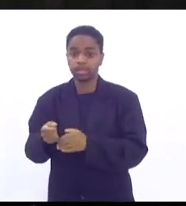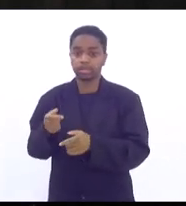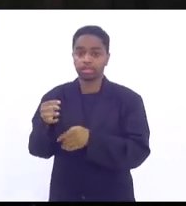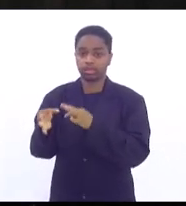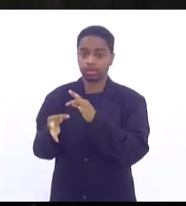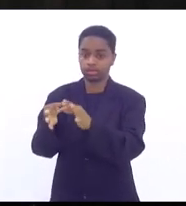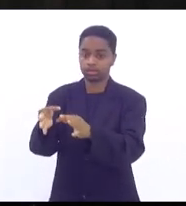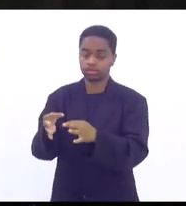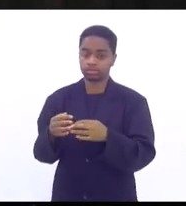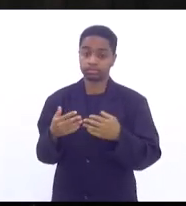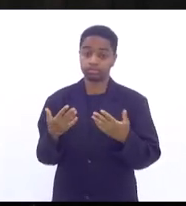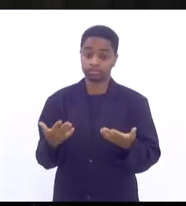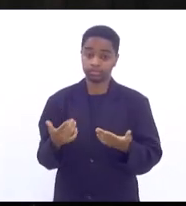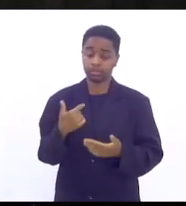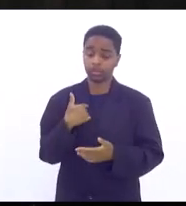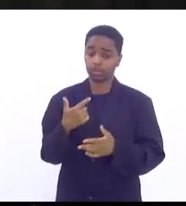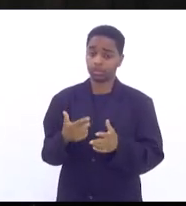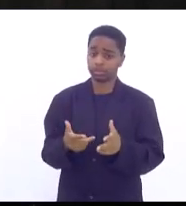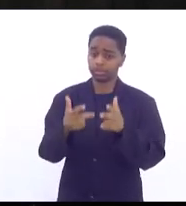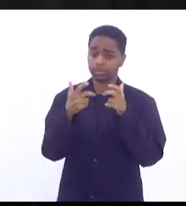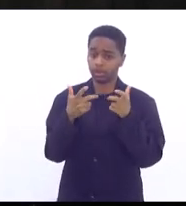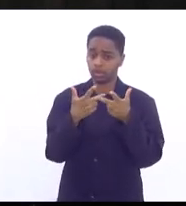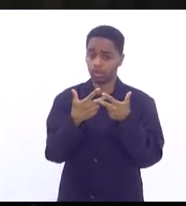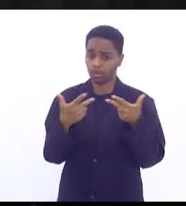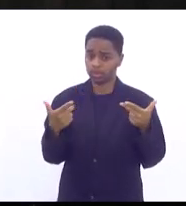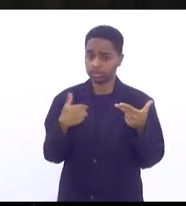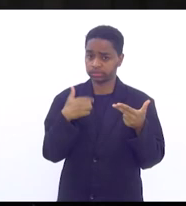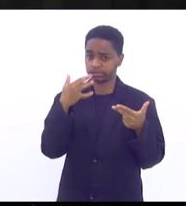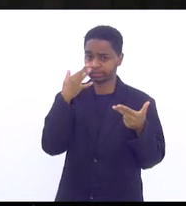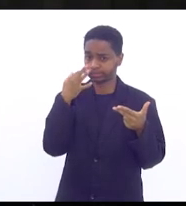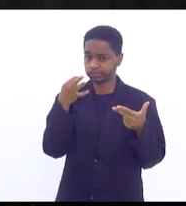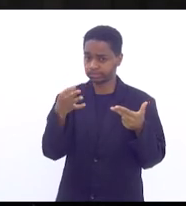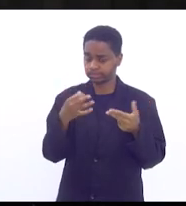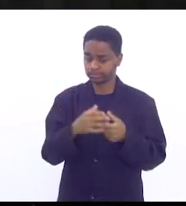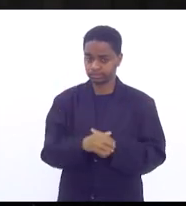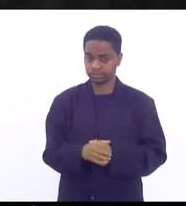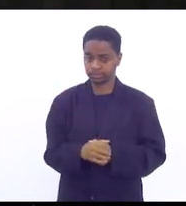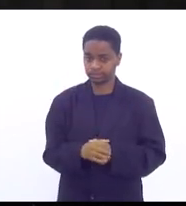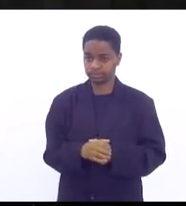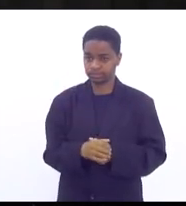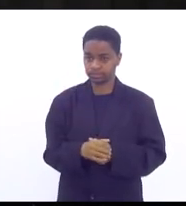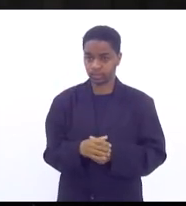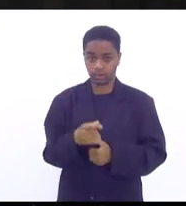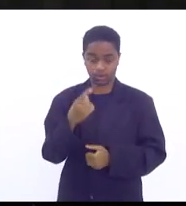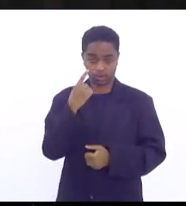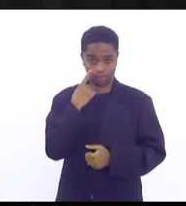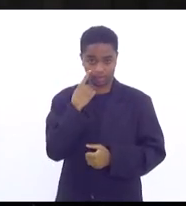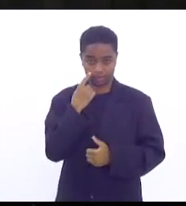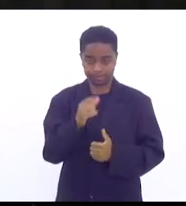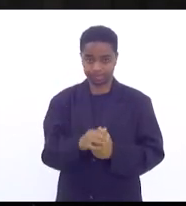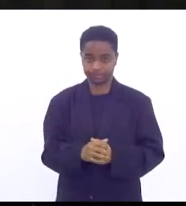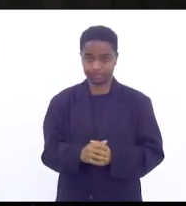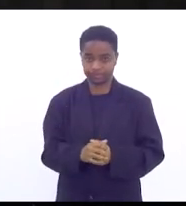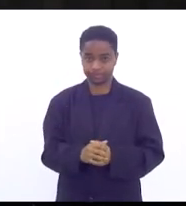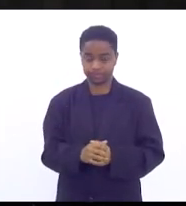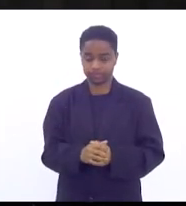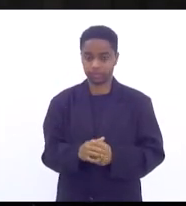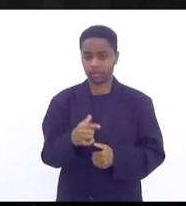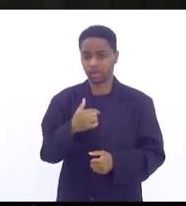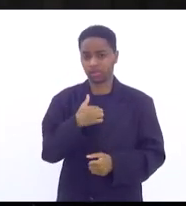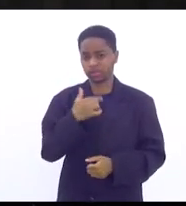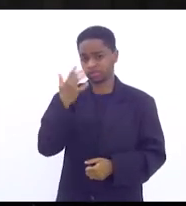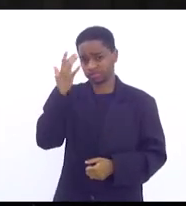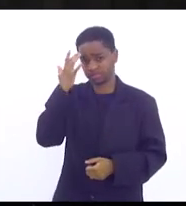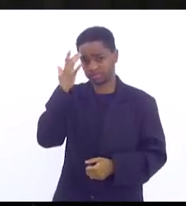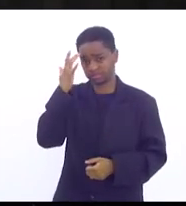E eu estava observando uma coisa que me chamou a atenção, deputado Valdo da SEASA, repare bem, eu não sei se